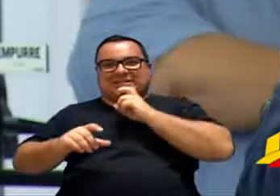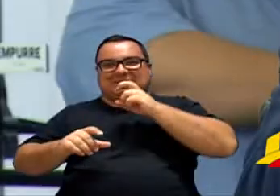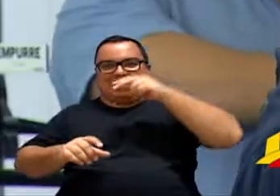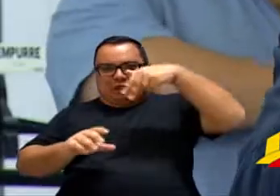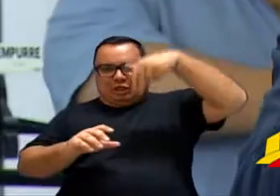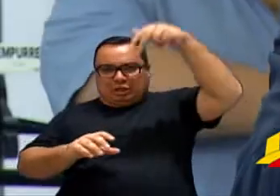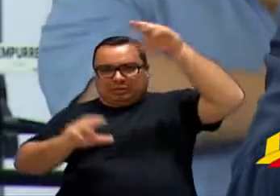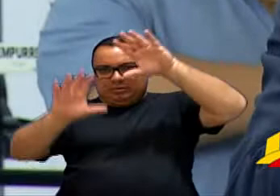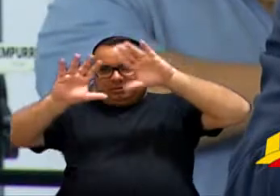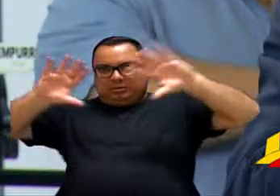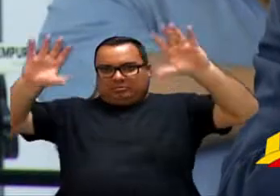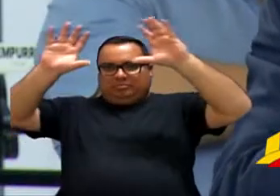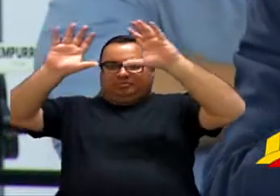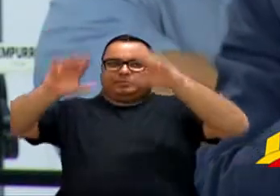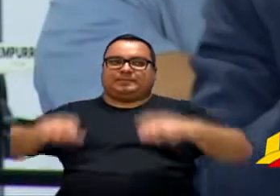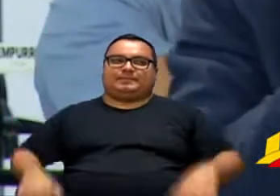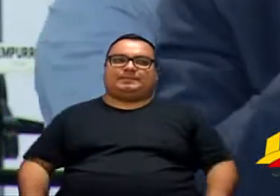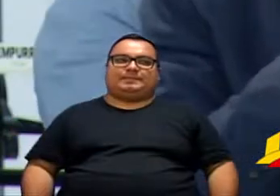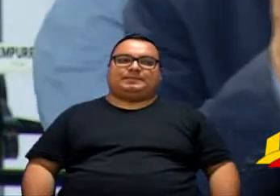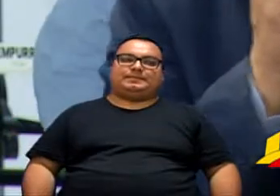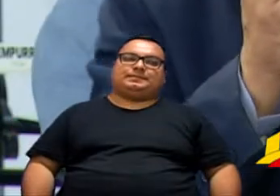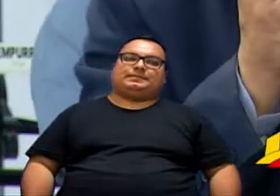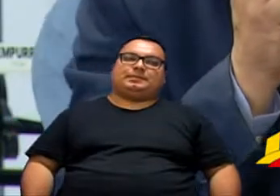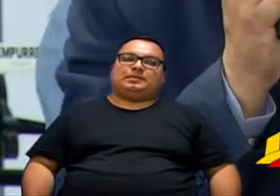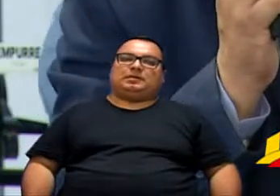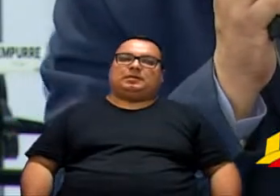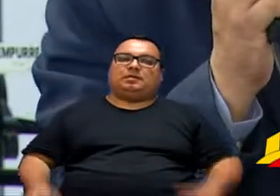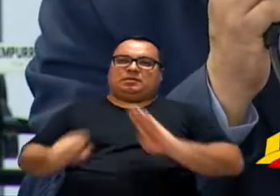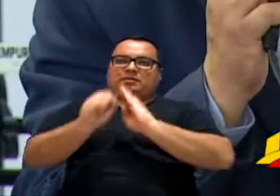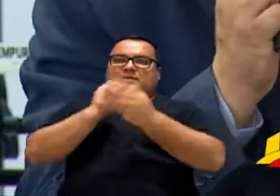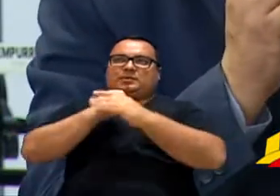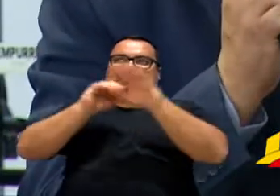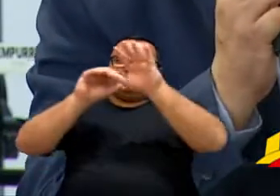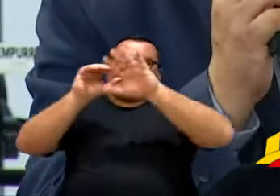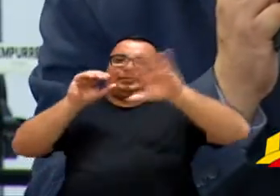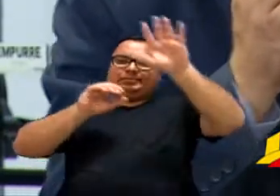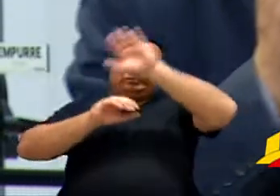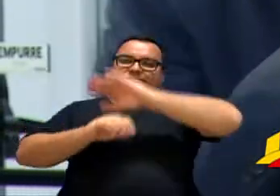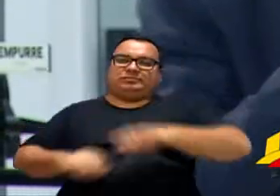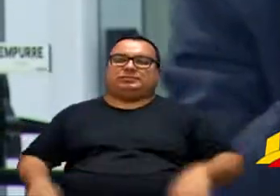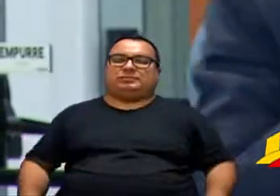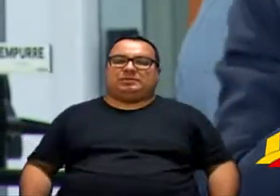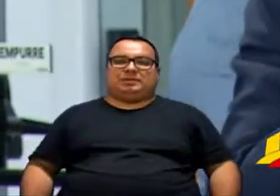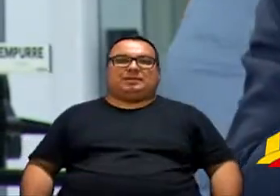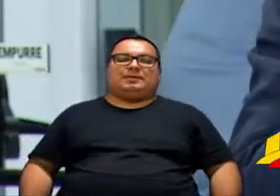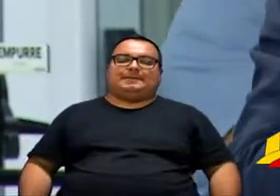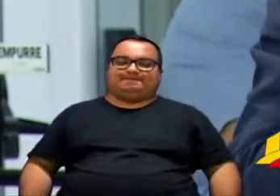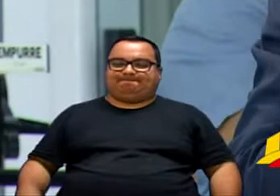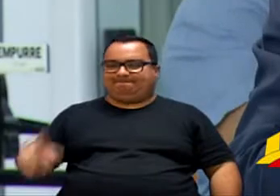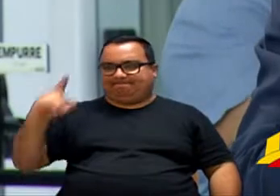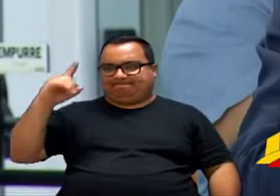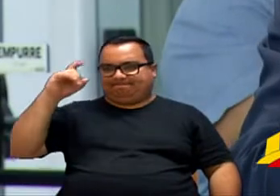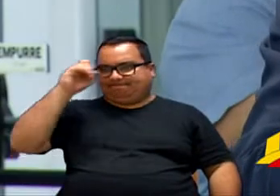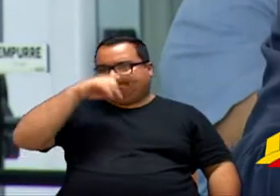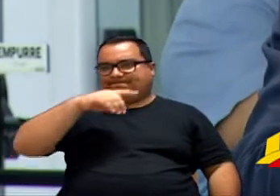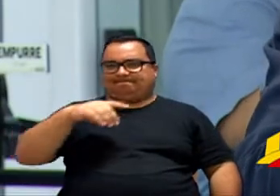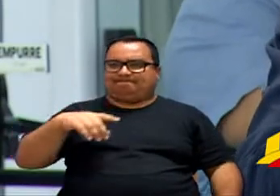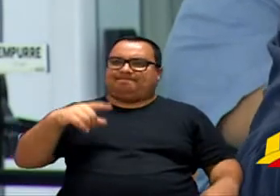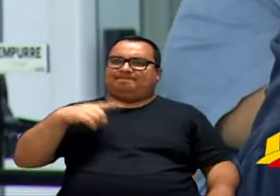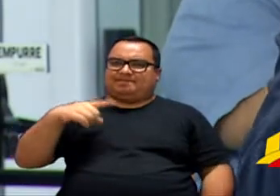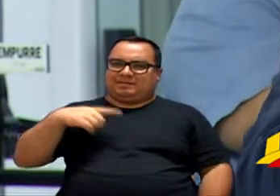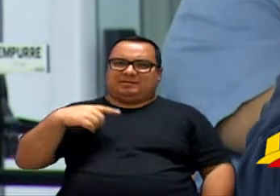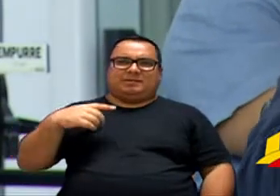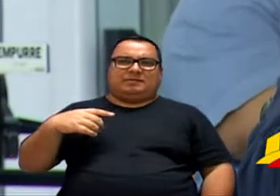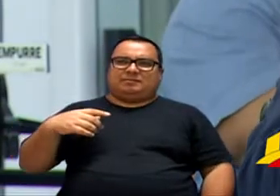Catarina Santa Lúcia Santa Luzia Santa Cecília que são os bairros da região da zona norte aí atenção Guilherme também recebeu um bom período água